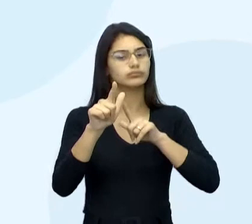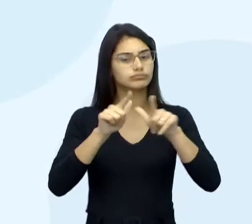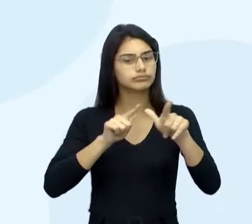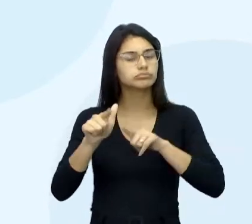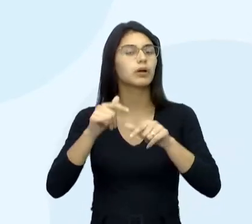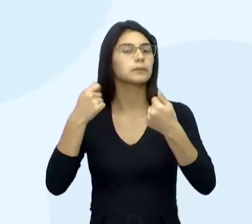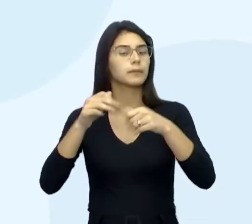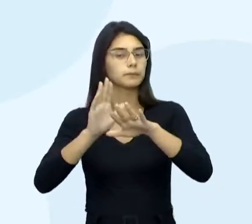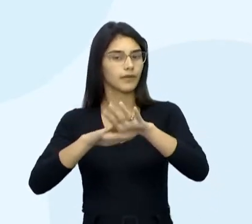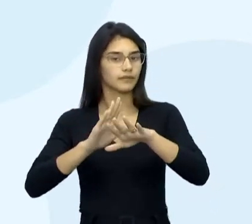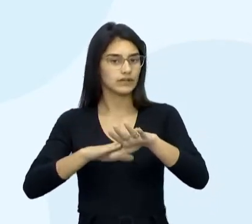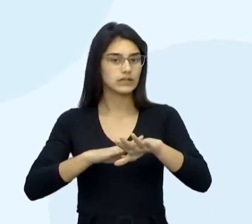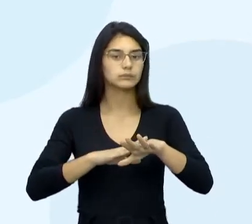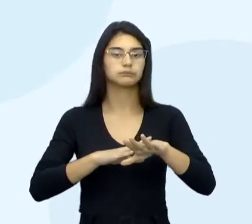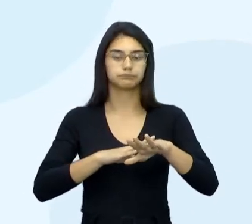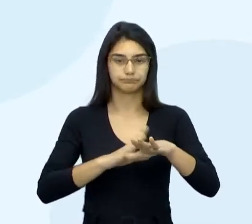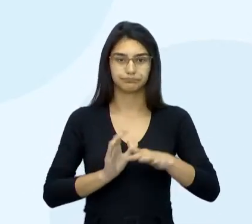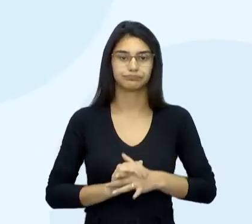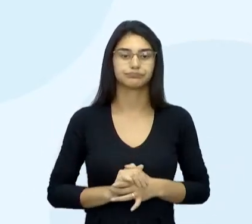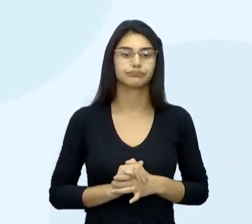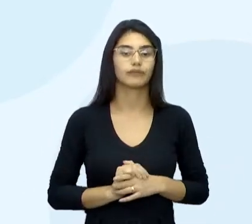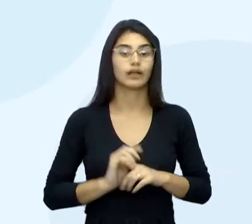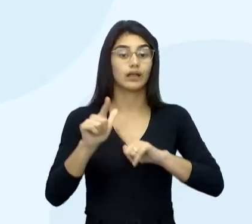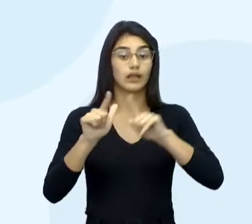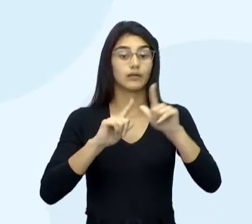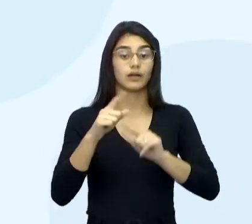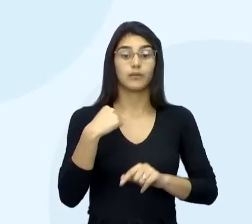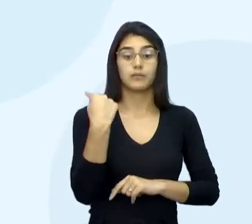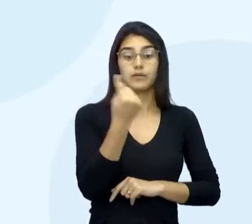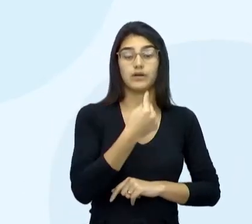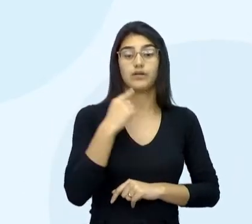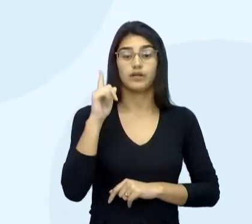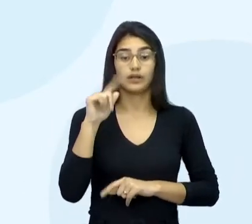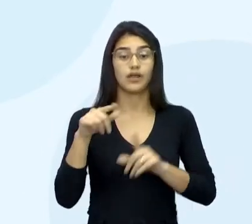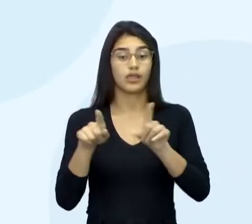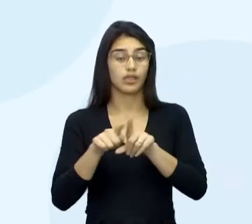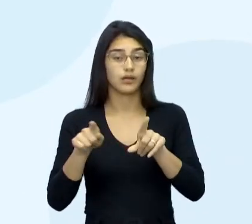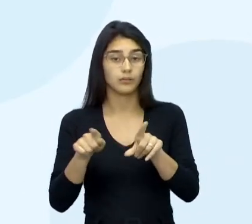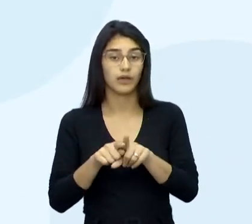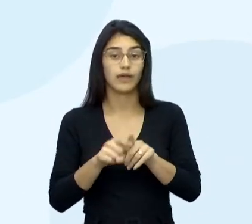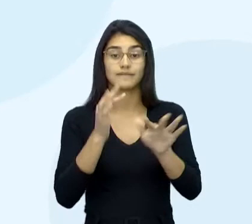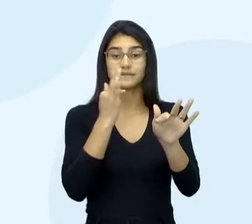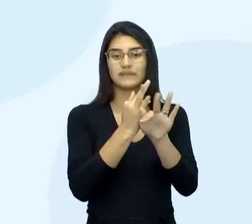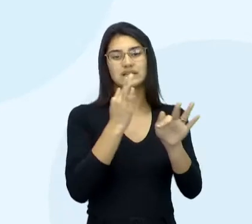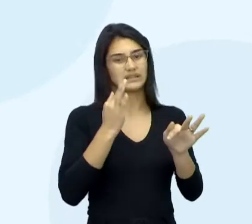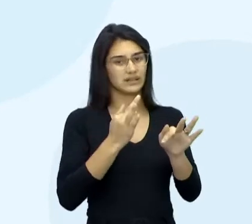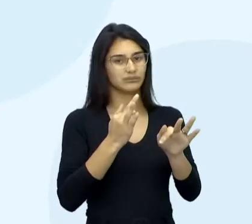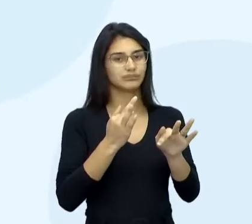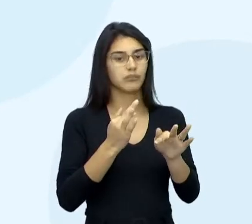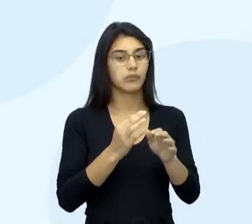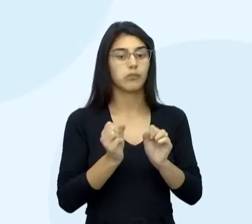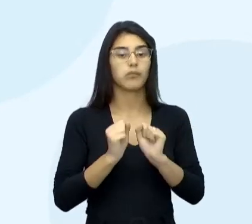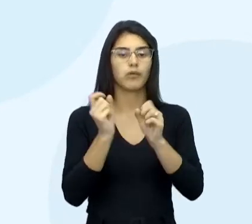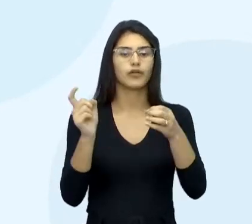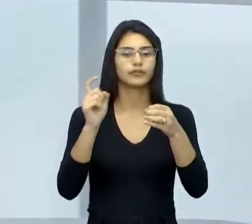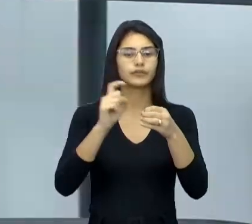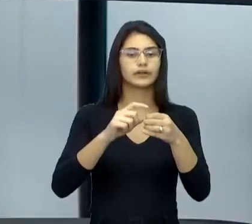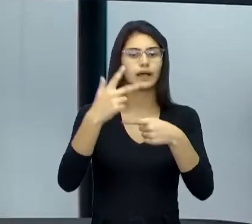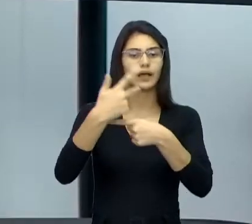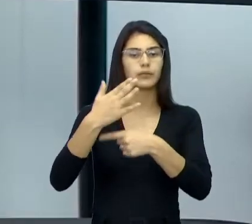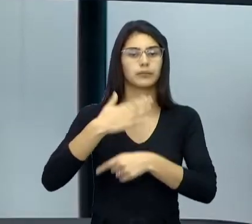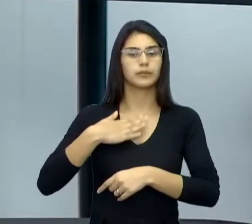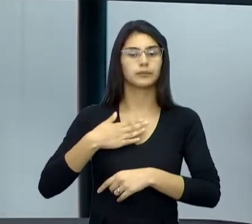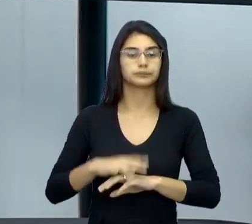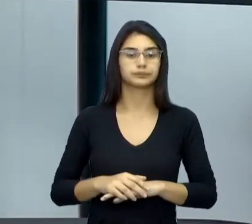a realizar, o contexto de trabalho para nós aqui é muito caro, principalmente em física. Pode voltar um minutinho só para